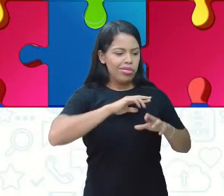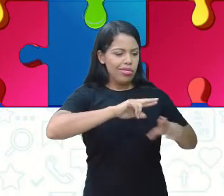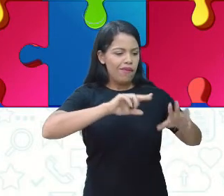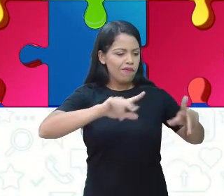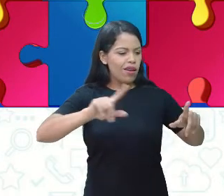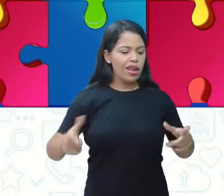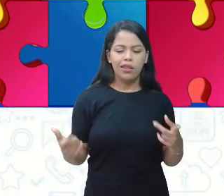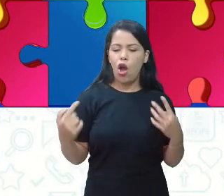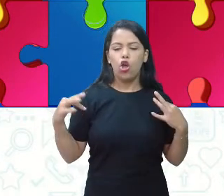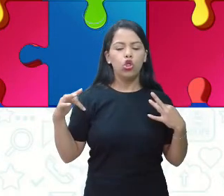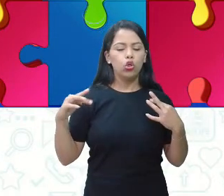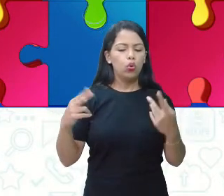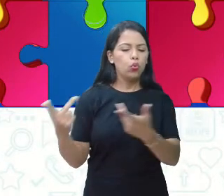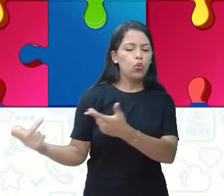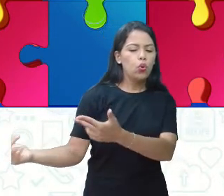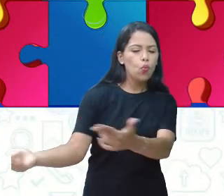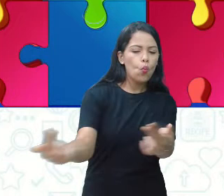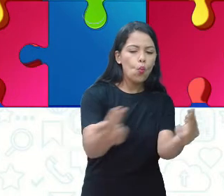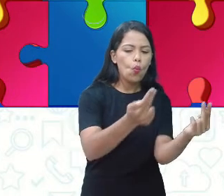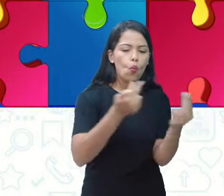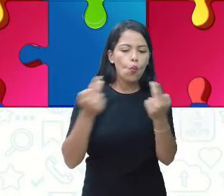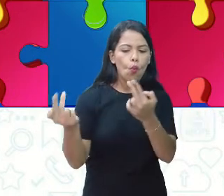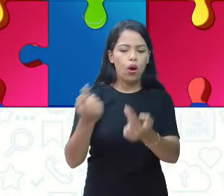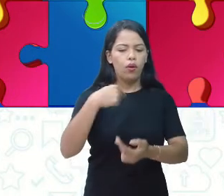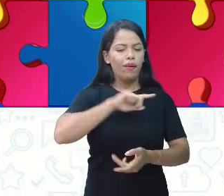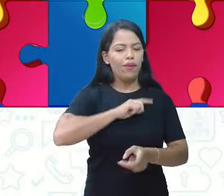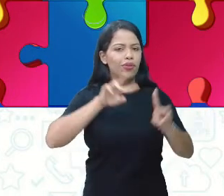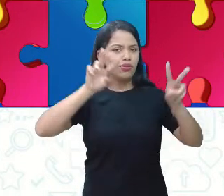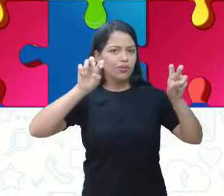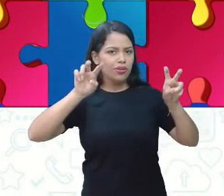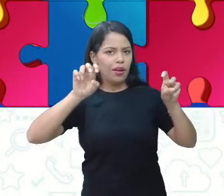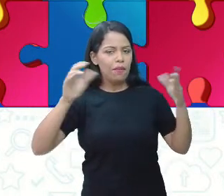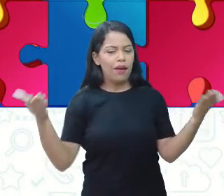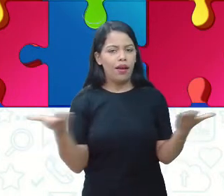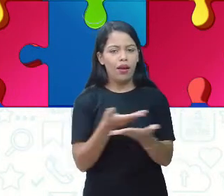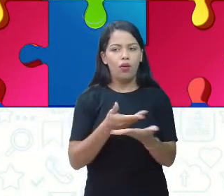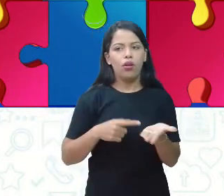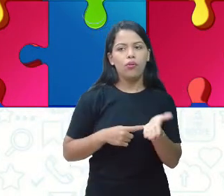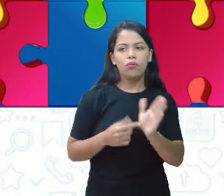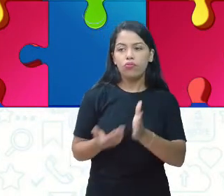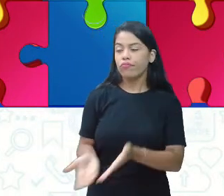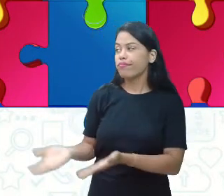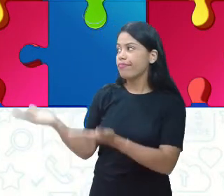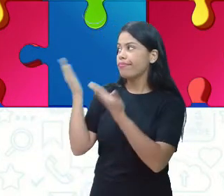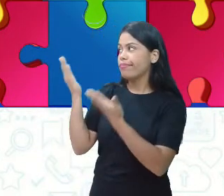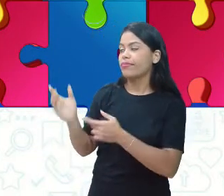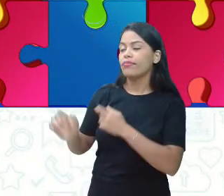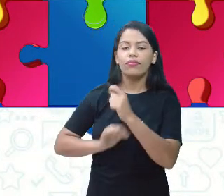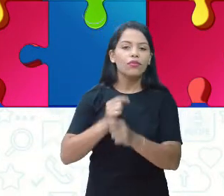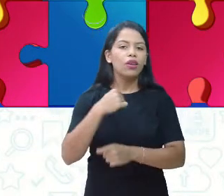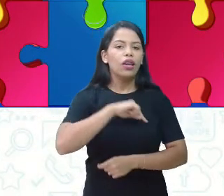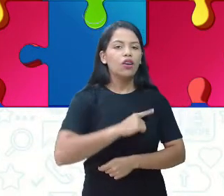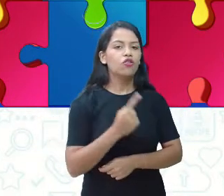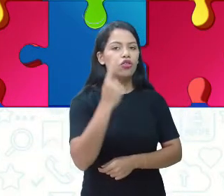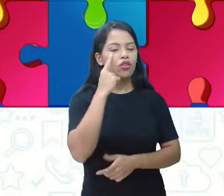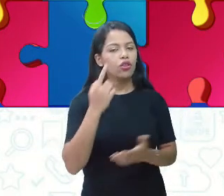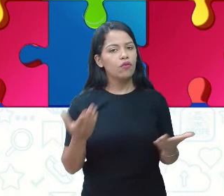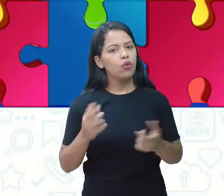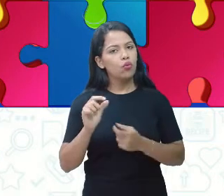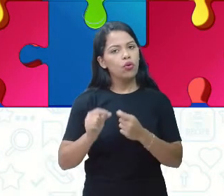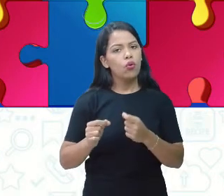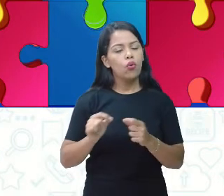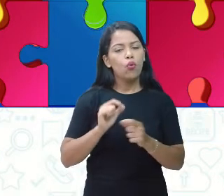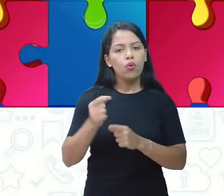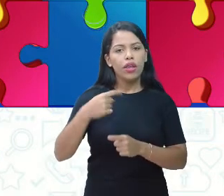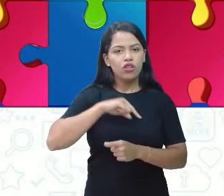sangue, o coração tudo pulsando, que é o nosso assunto. E aqui nessa tela eu quero mostrar a vocês o que nós já vimos e o que é que nós vamos ver